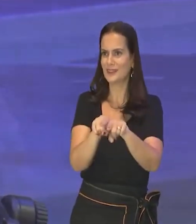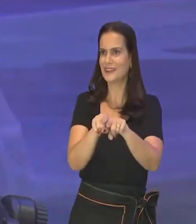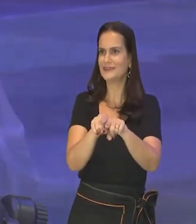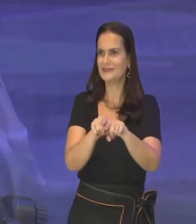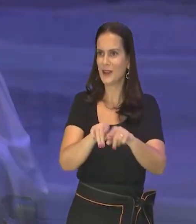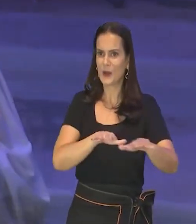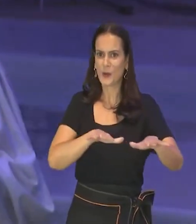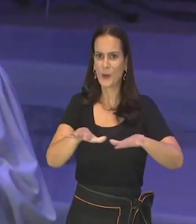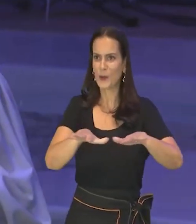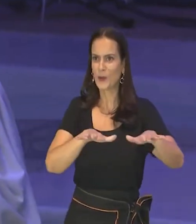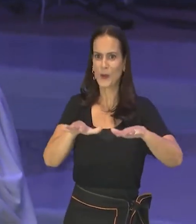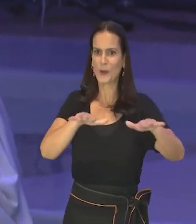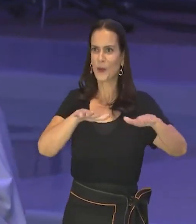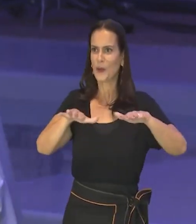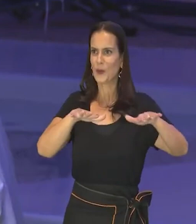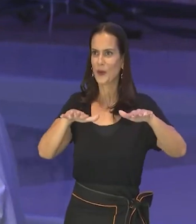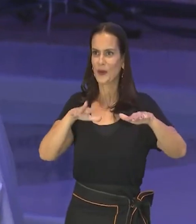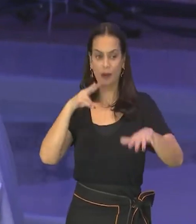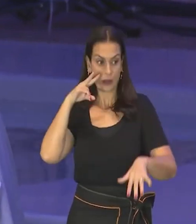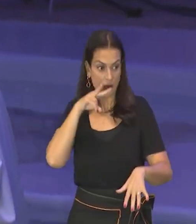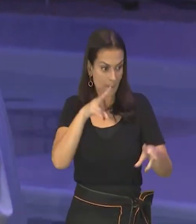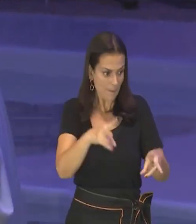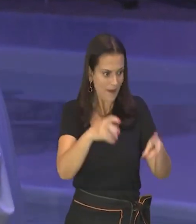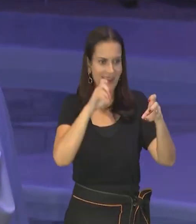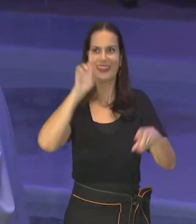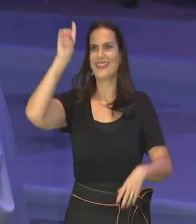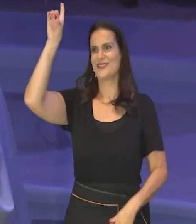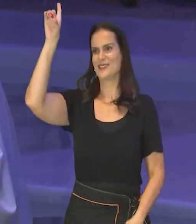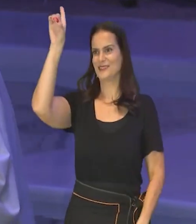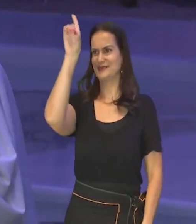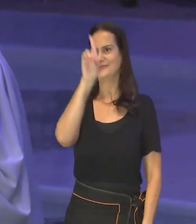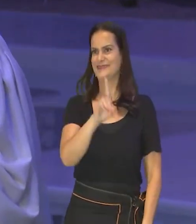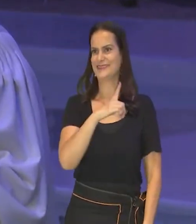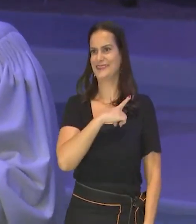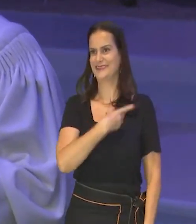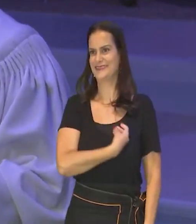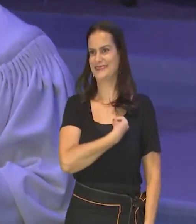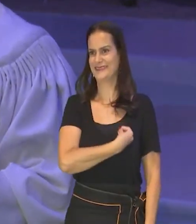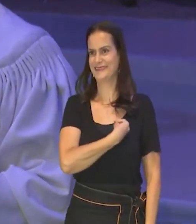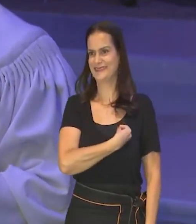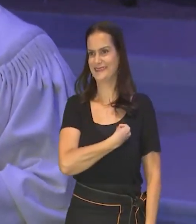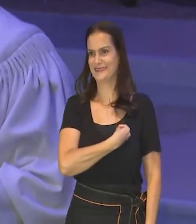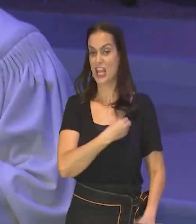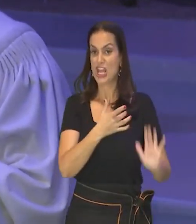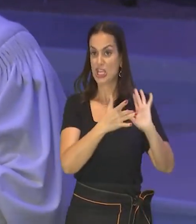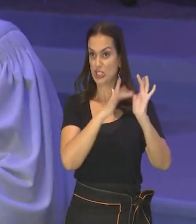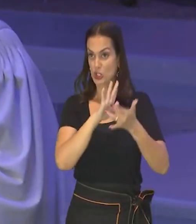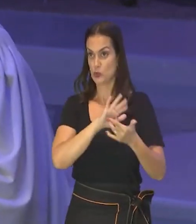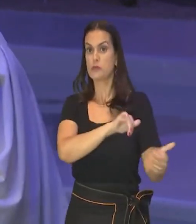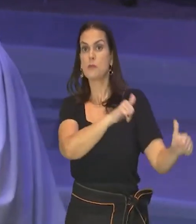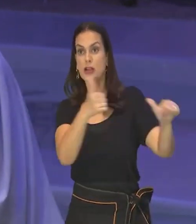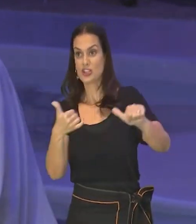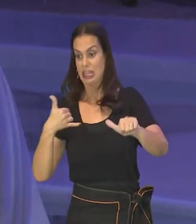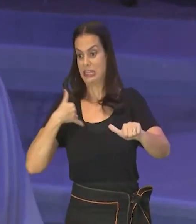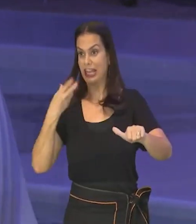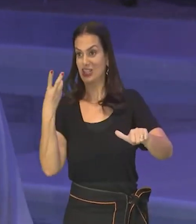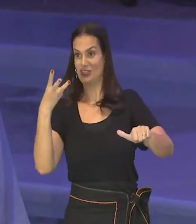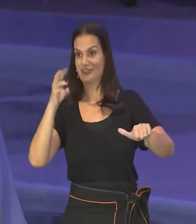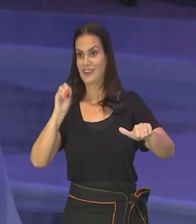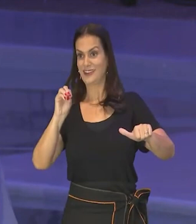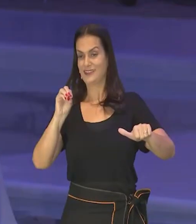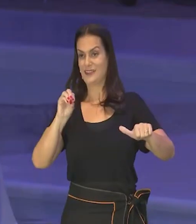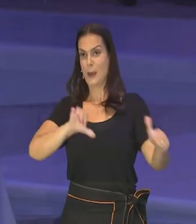das águas. Eu vejo Deus. E ali Jesus foi batizado aos 30 anos, e ele